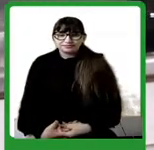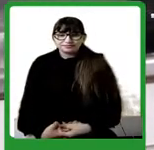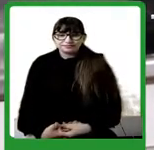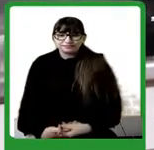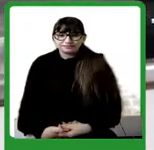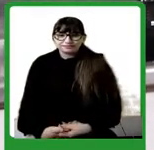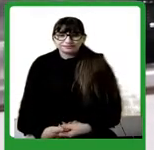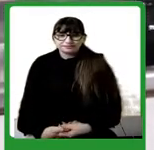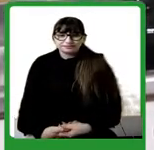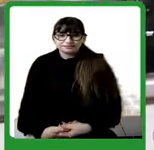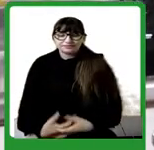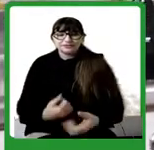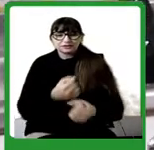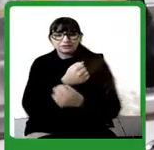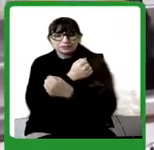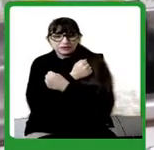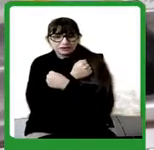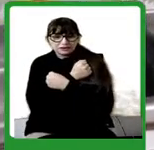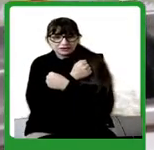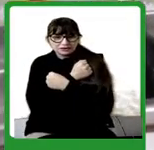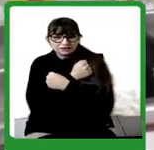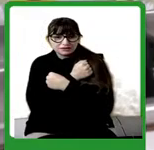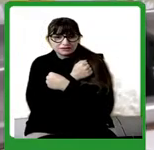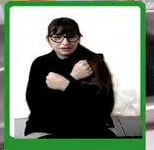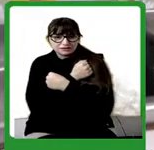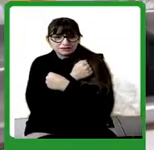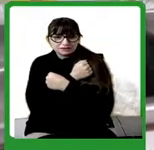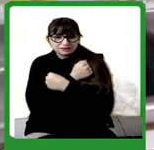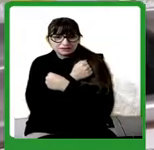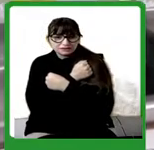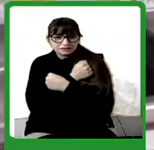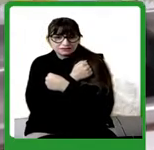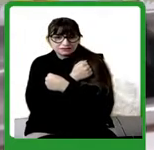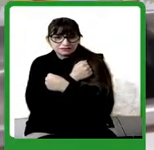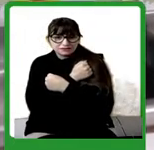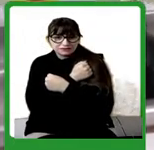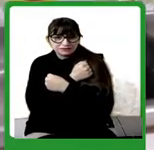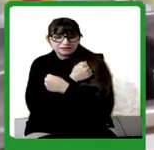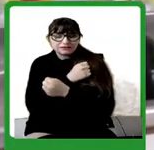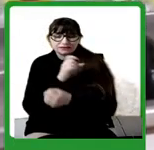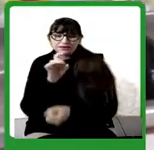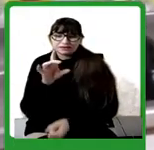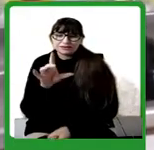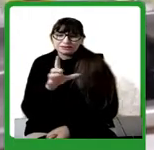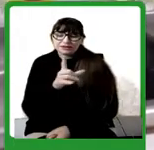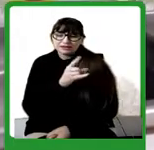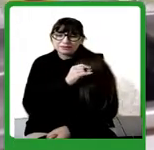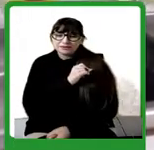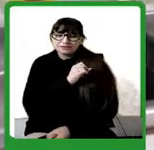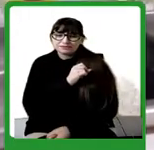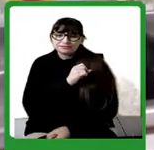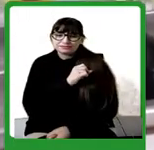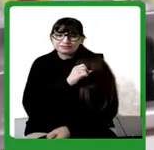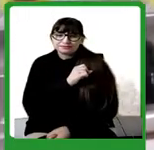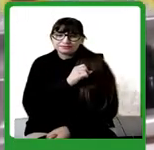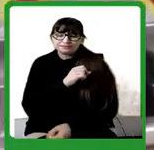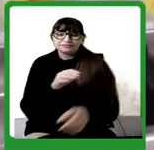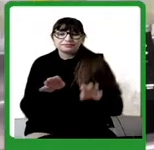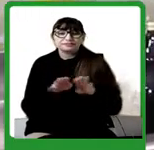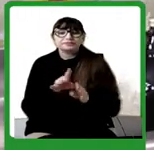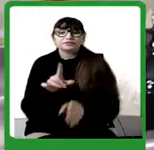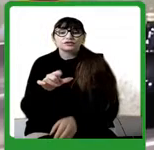um abraço pra Sibila. Ah, sim, ela te ama sim, me ama sim. Ah, Luciana, você